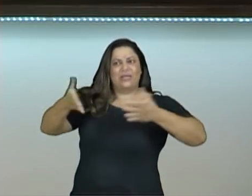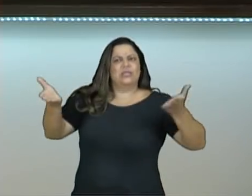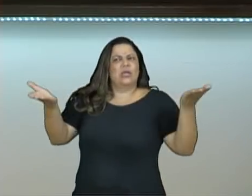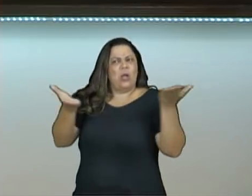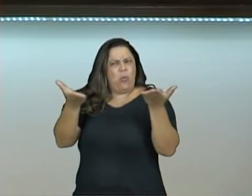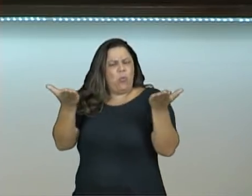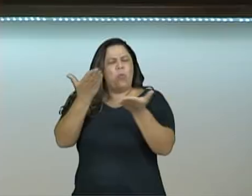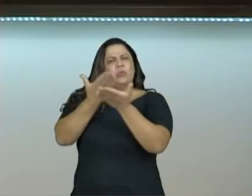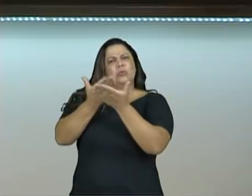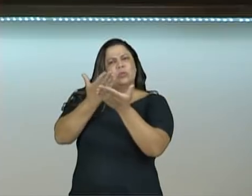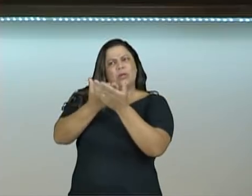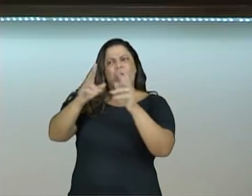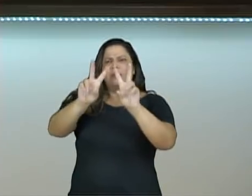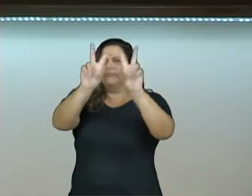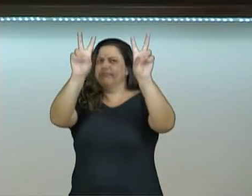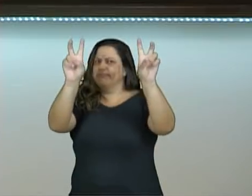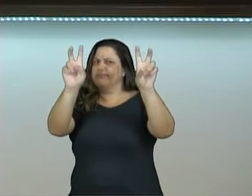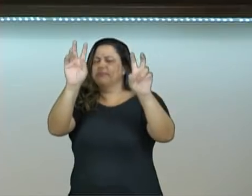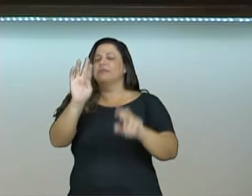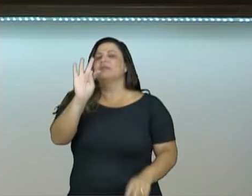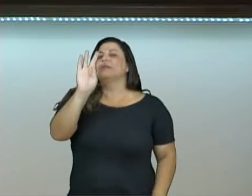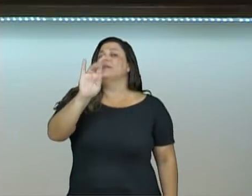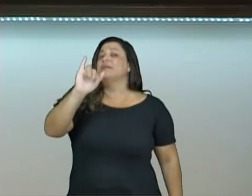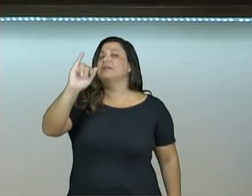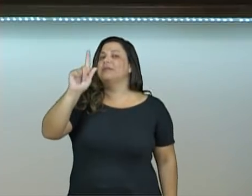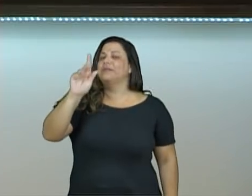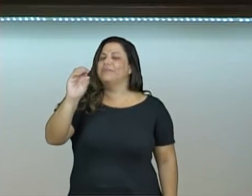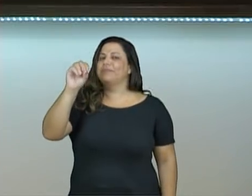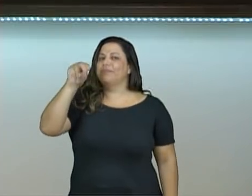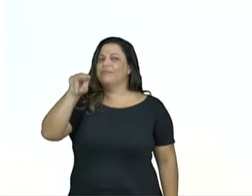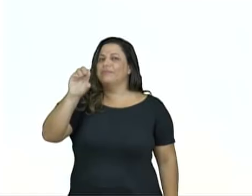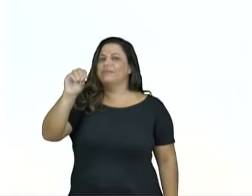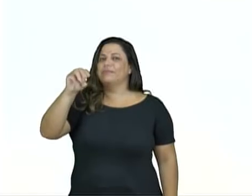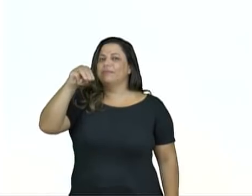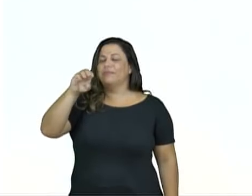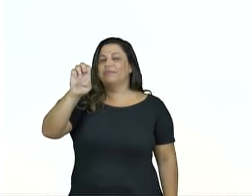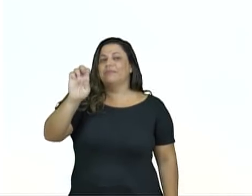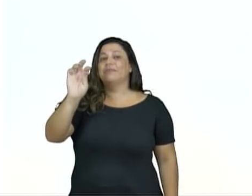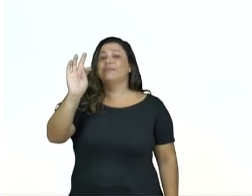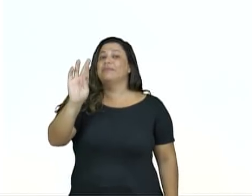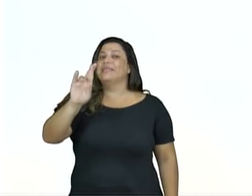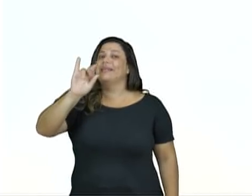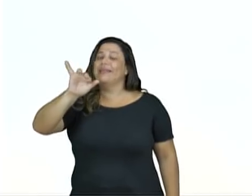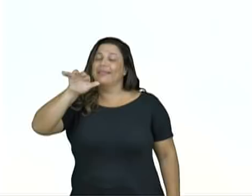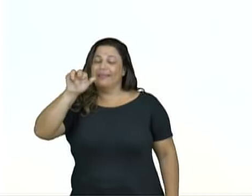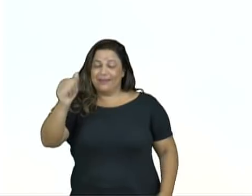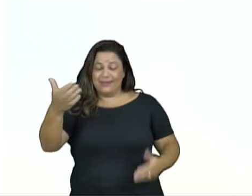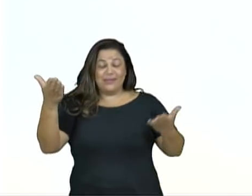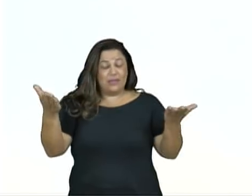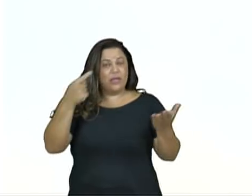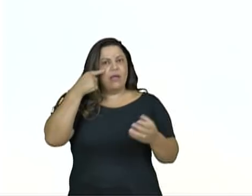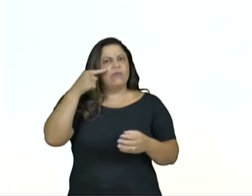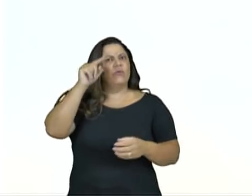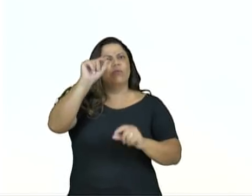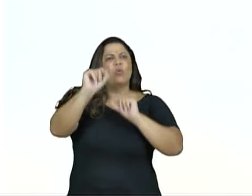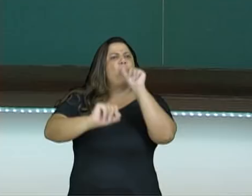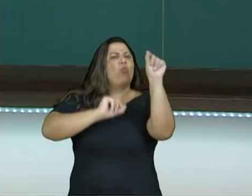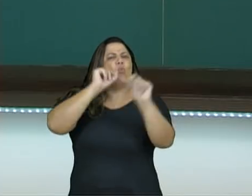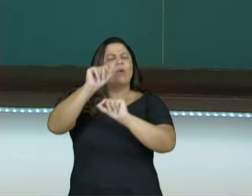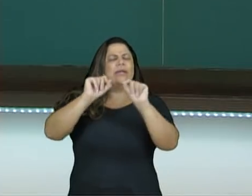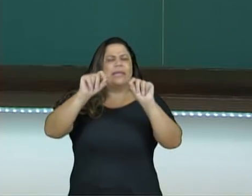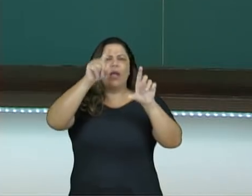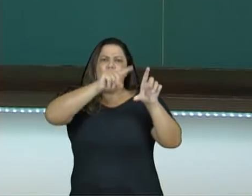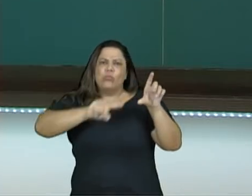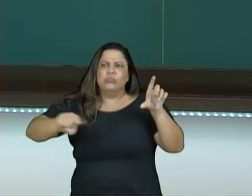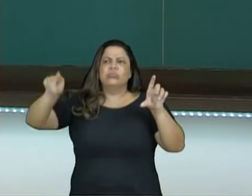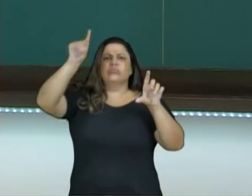aula sobre trigonometria. Então, nós vamos ver e identificar quais são os elementos de um círculo trigonométrico e